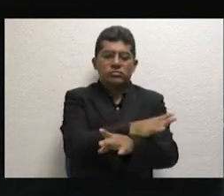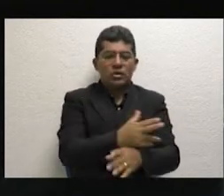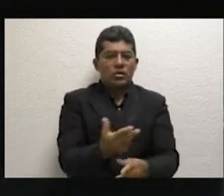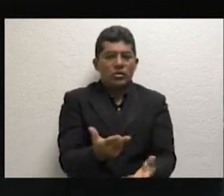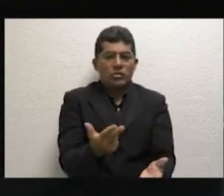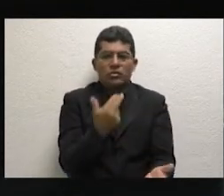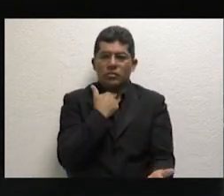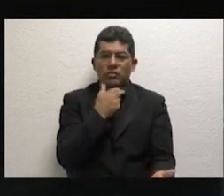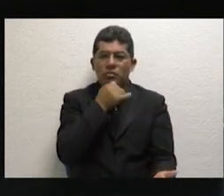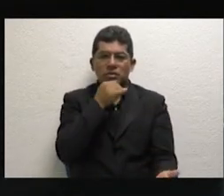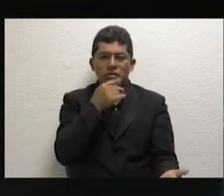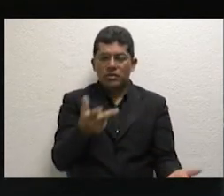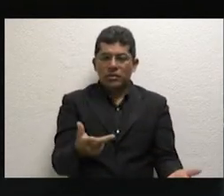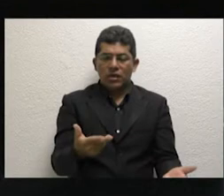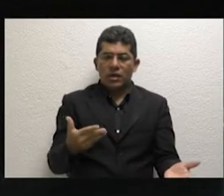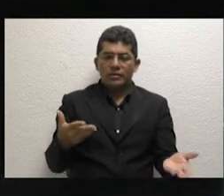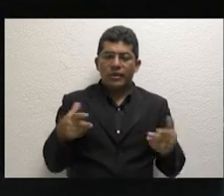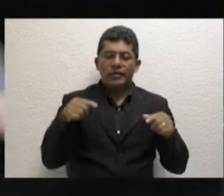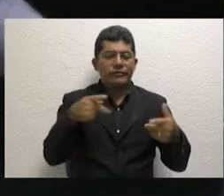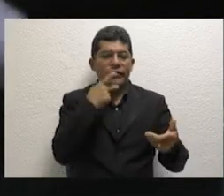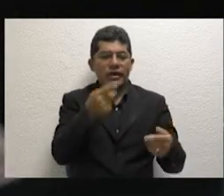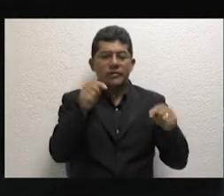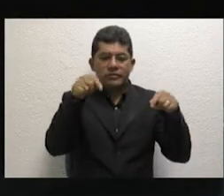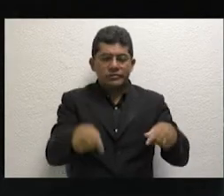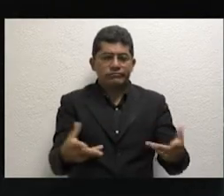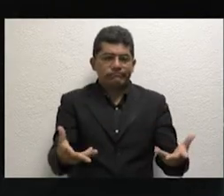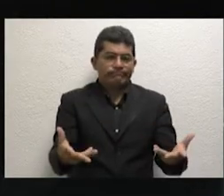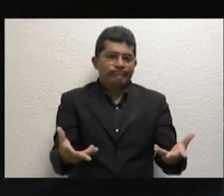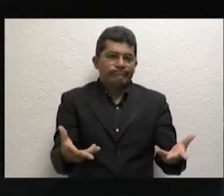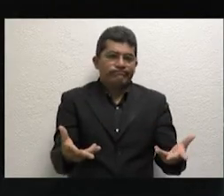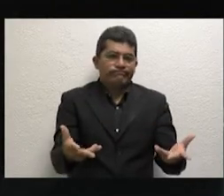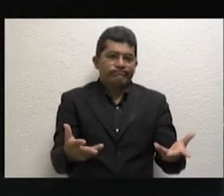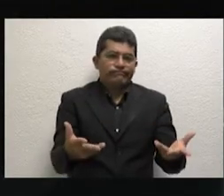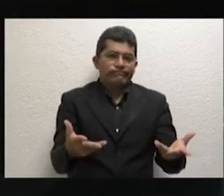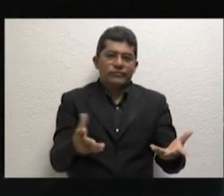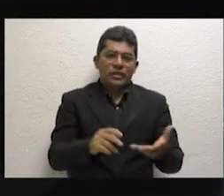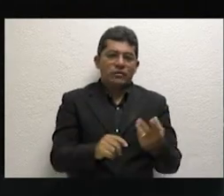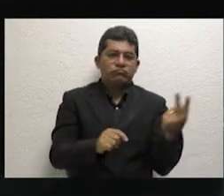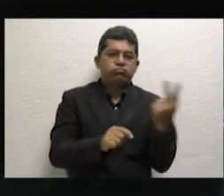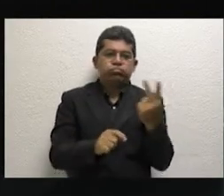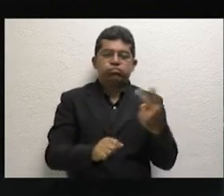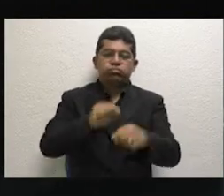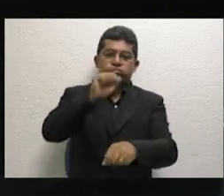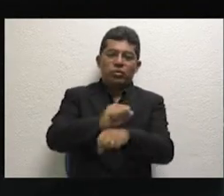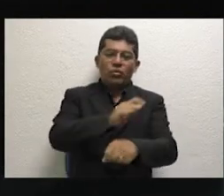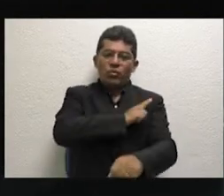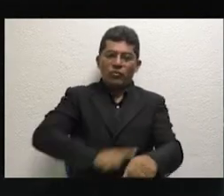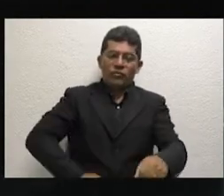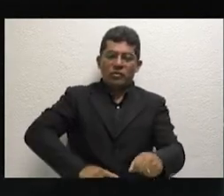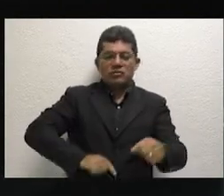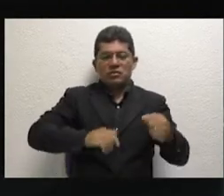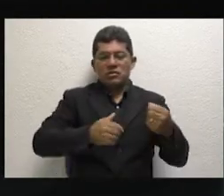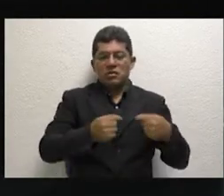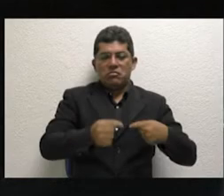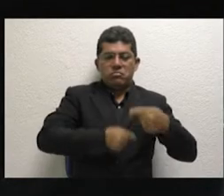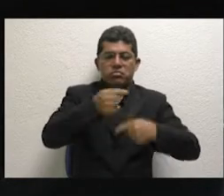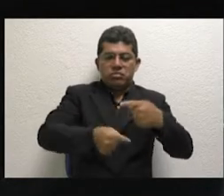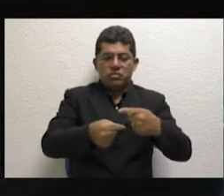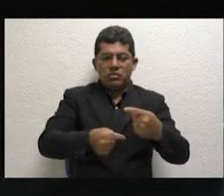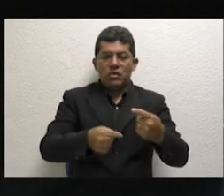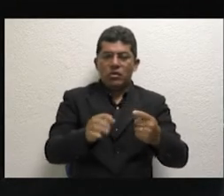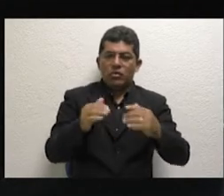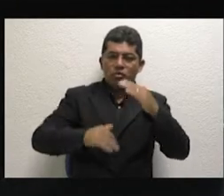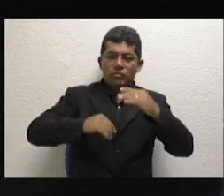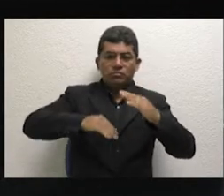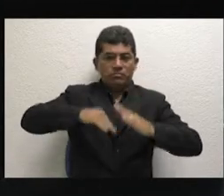para que do jeito que está dizer o seguinte está emperrado os dois o executivo emperra para lá a categoria